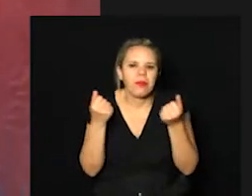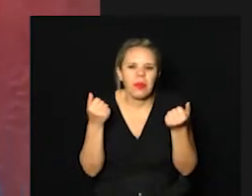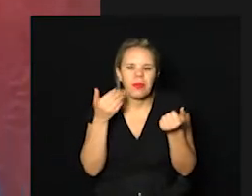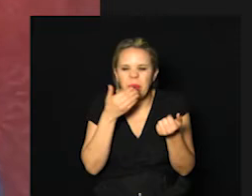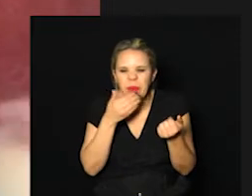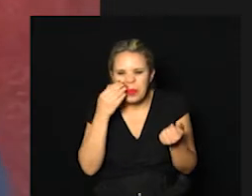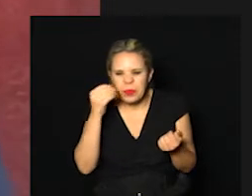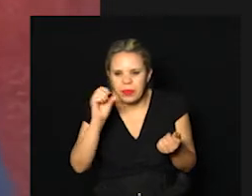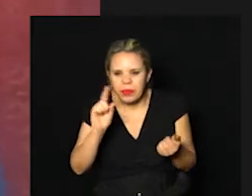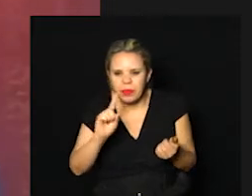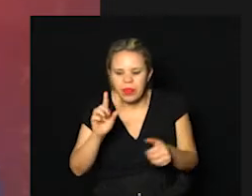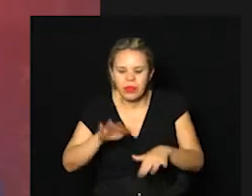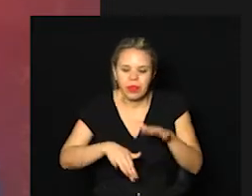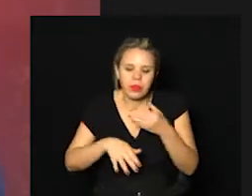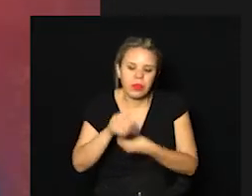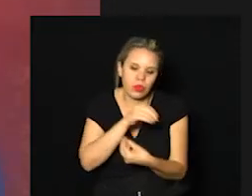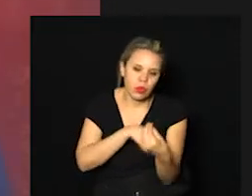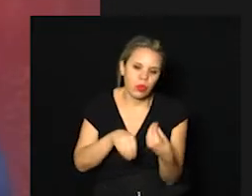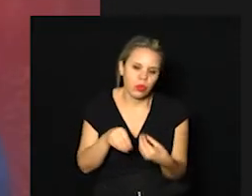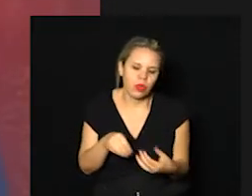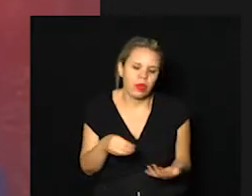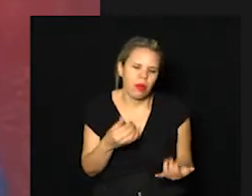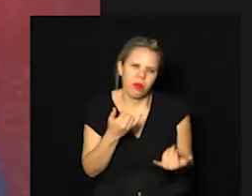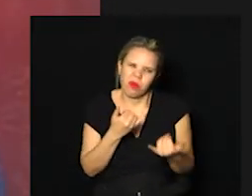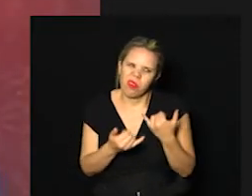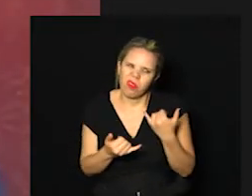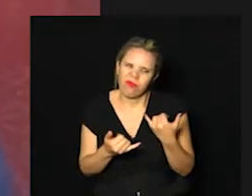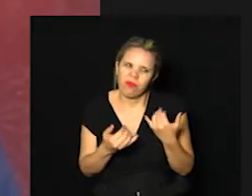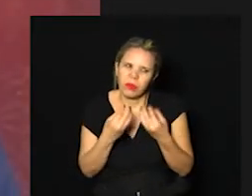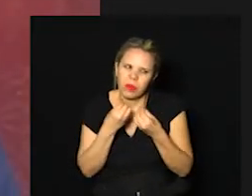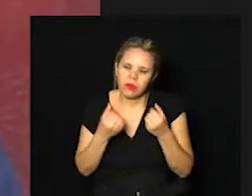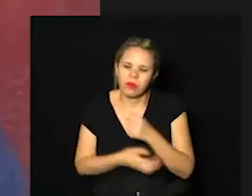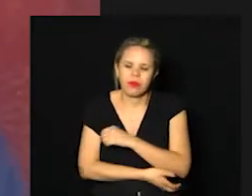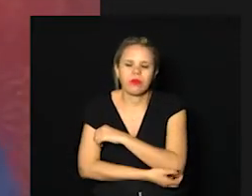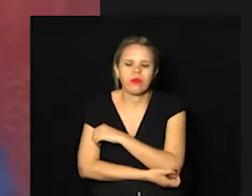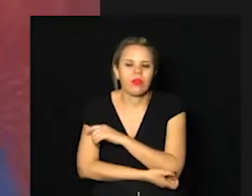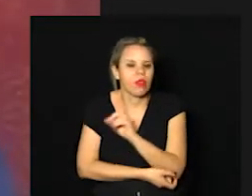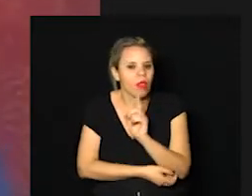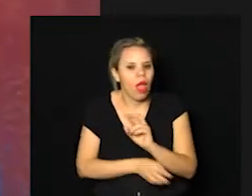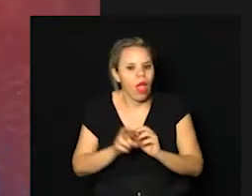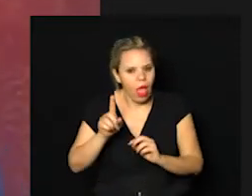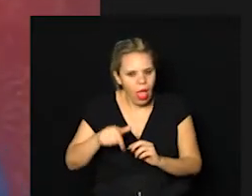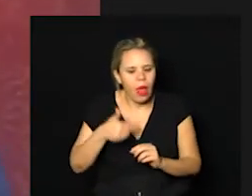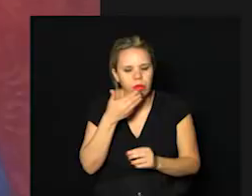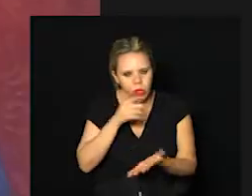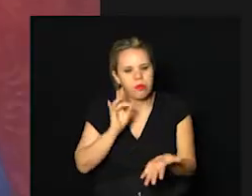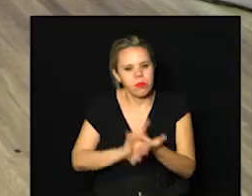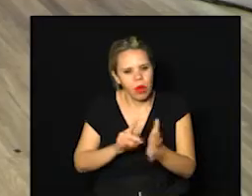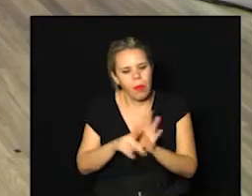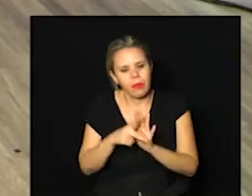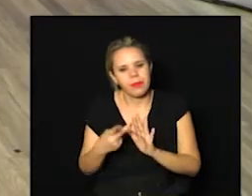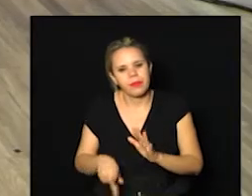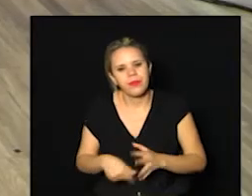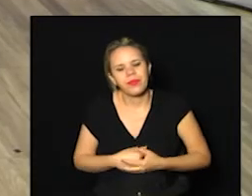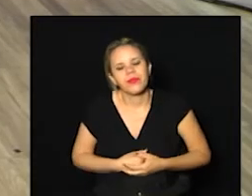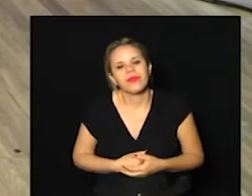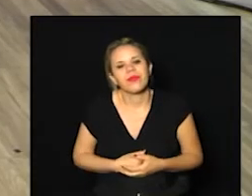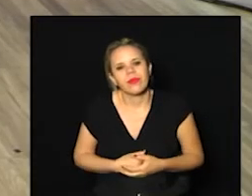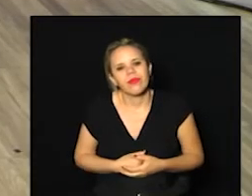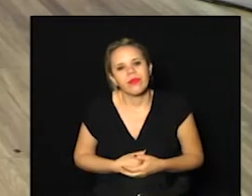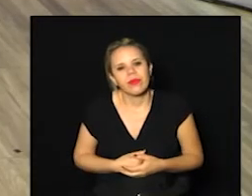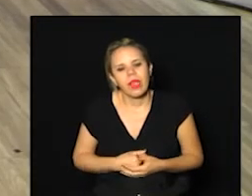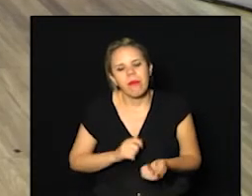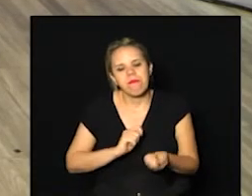receita, quando ela leva o doce e o salgado, aí a gente tem ali o agridoce. Então, é uma sobremesa mesmo. É uma receita